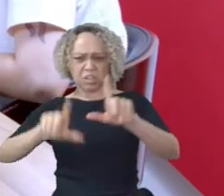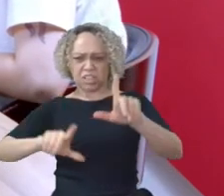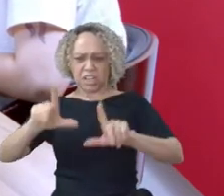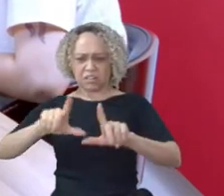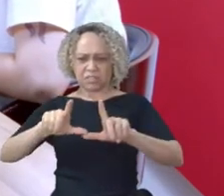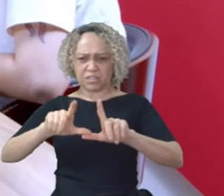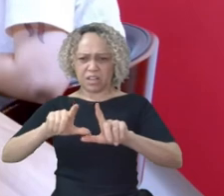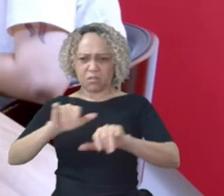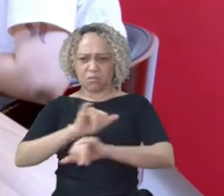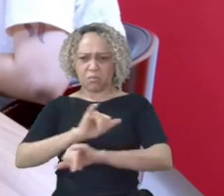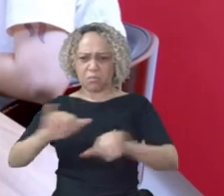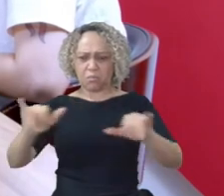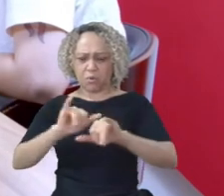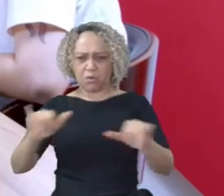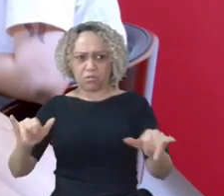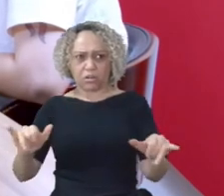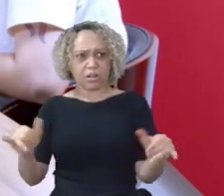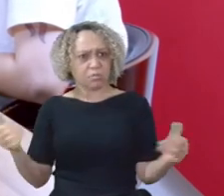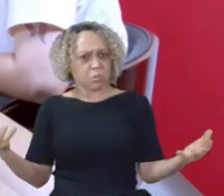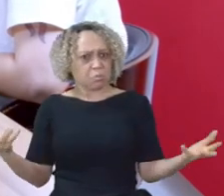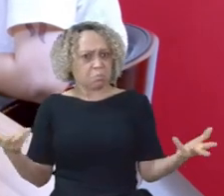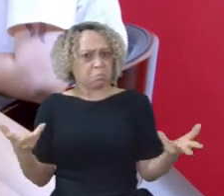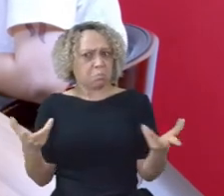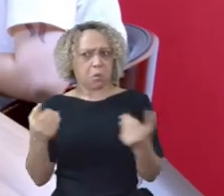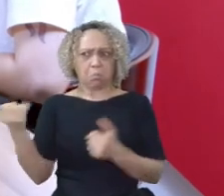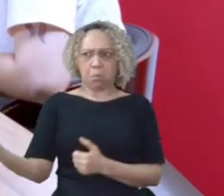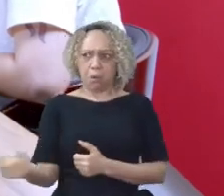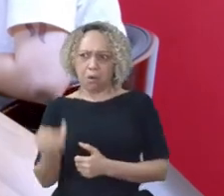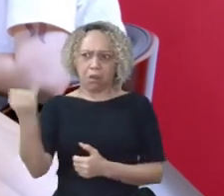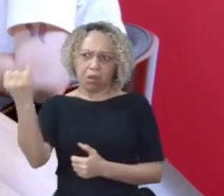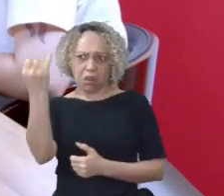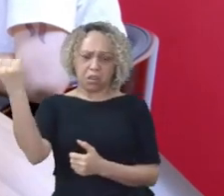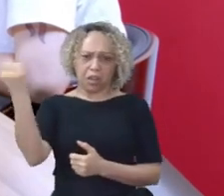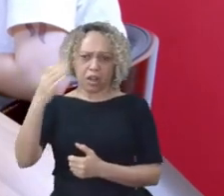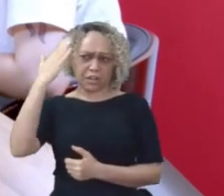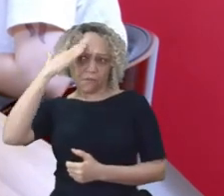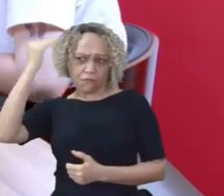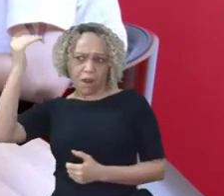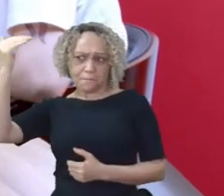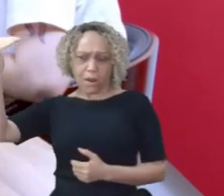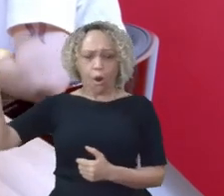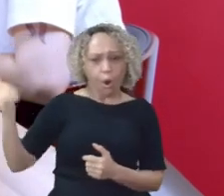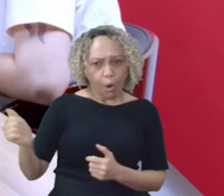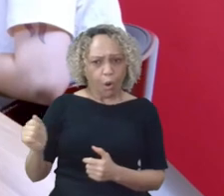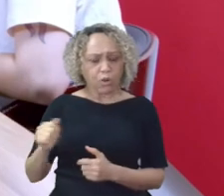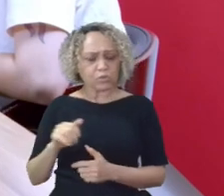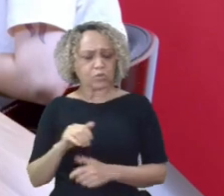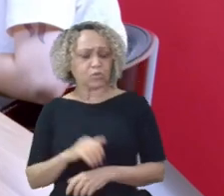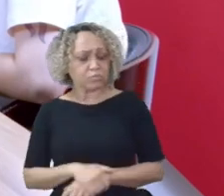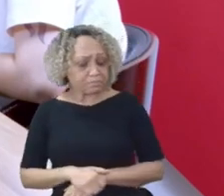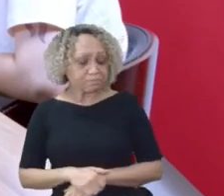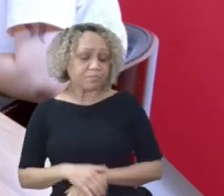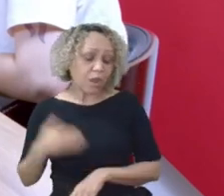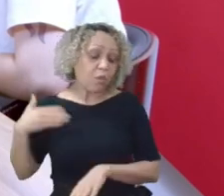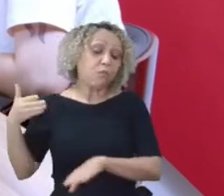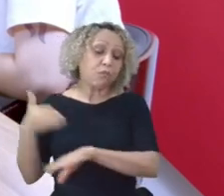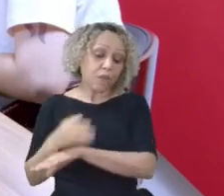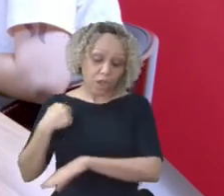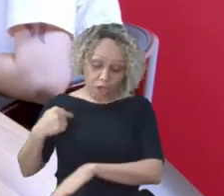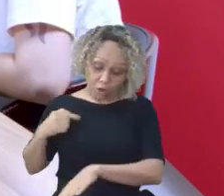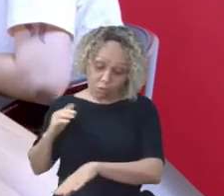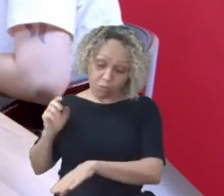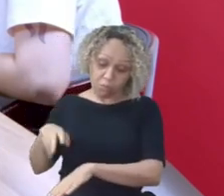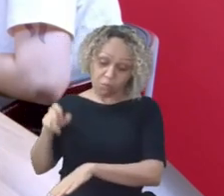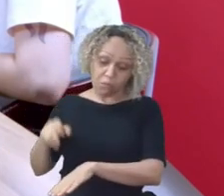digamos assim, tinha bastante visibilidade e tal. Eu fui muito animado, porque era uma das primeiras vezes que eu saía daqui de Brasília,